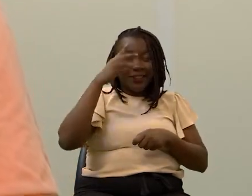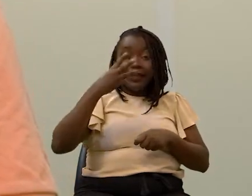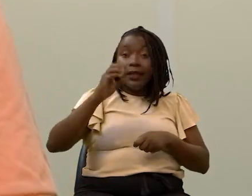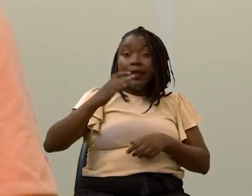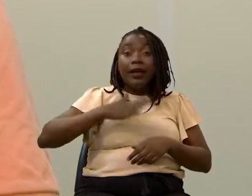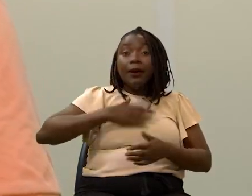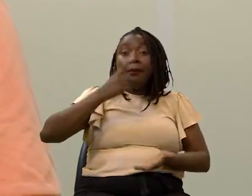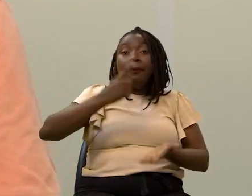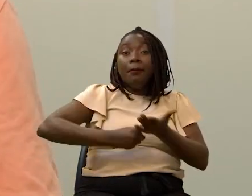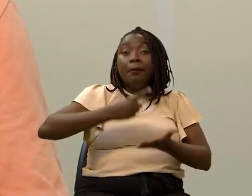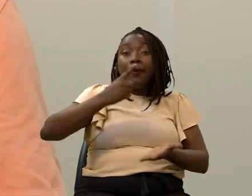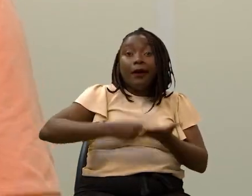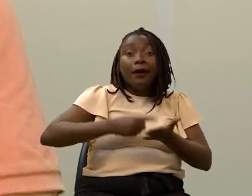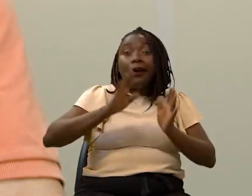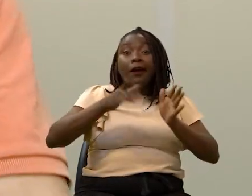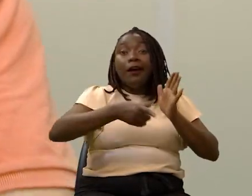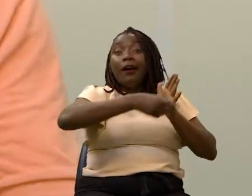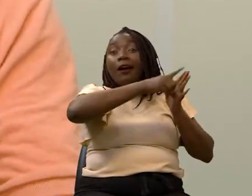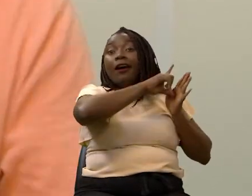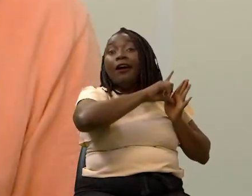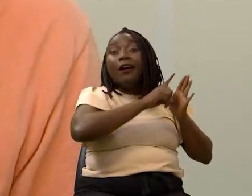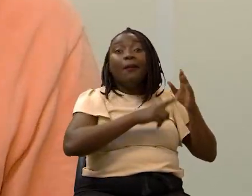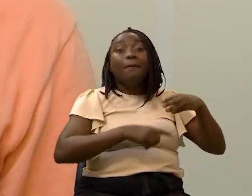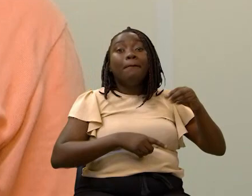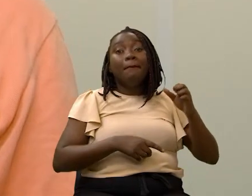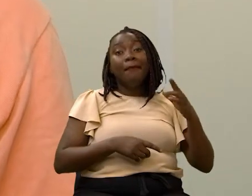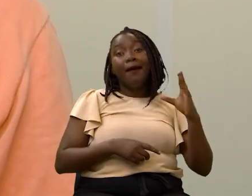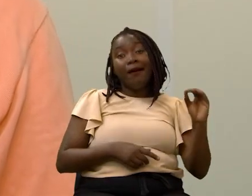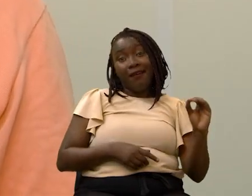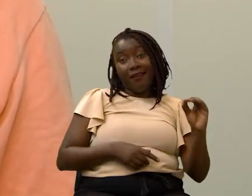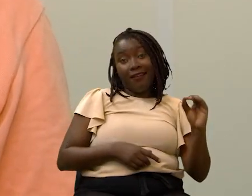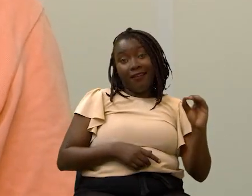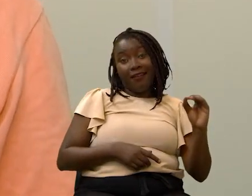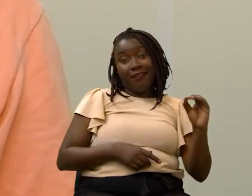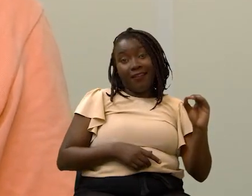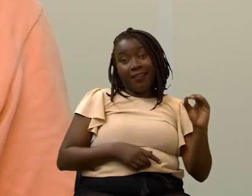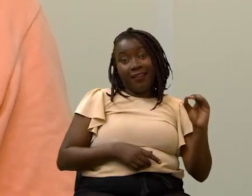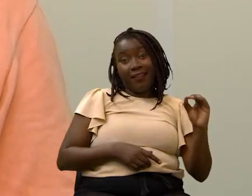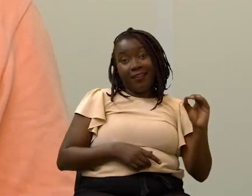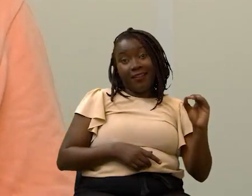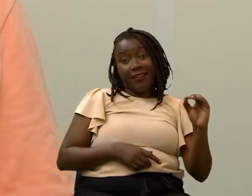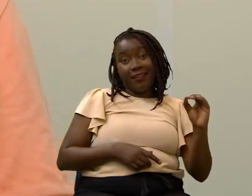agora dia 30, a minha viagem está comprada desde março.